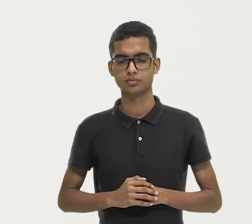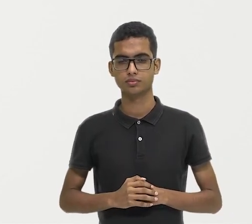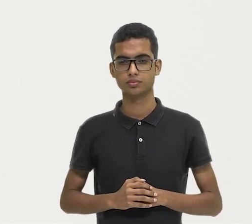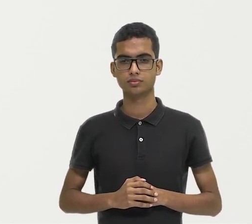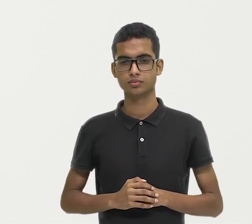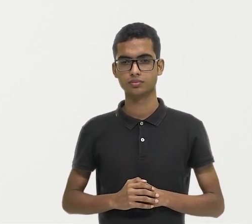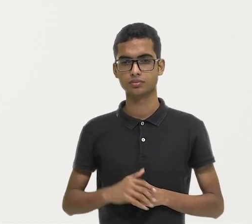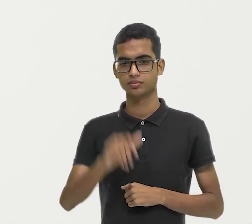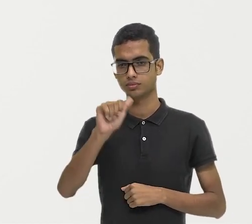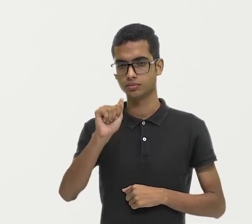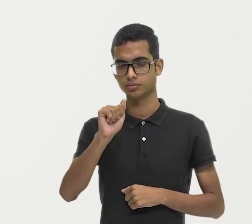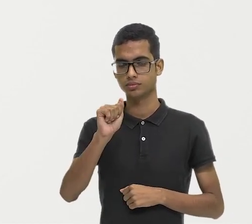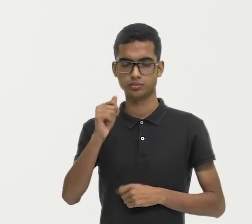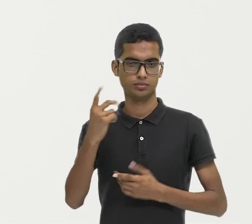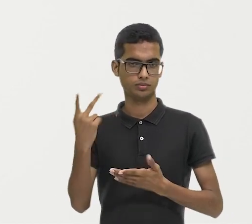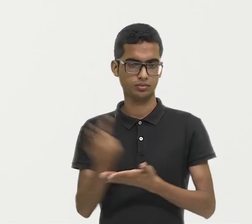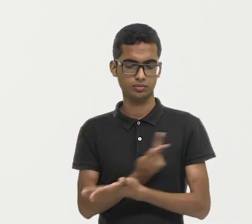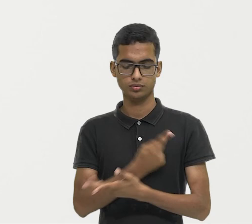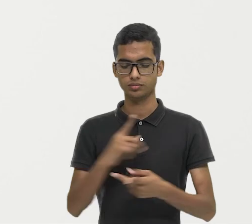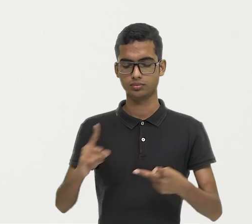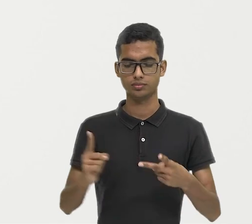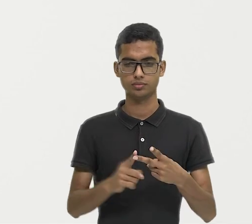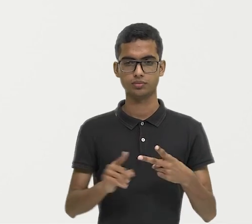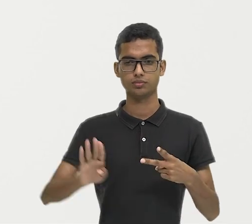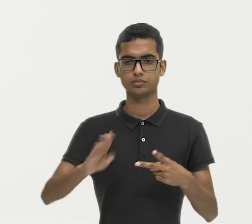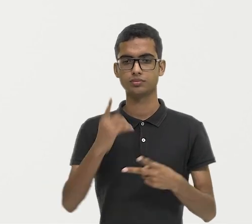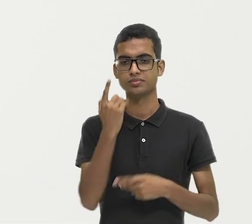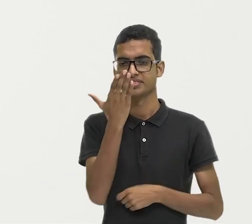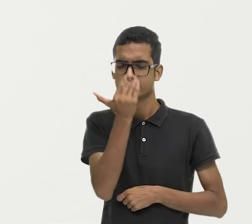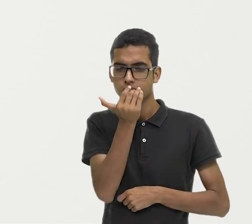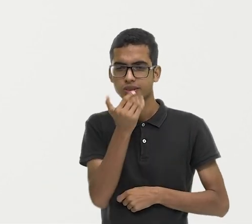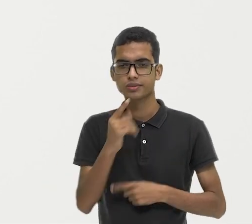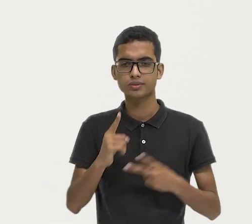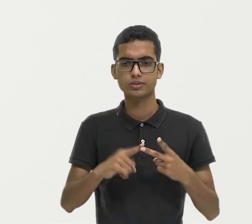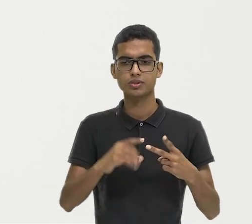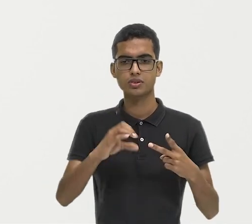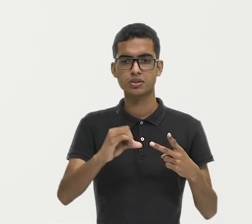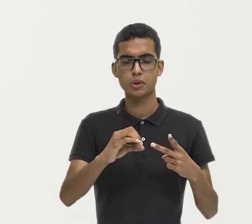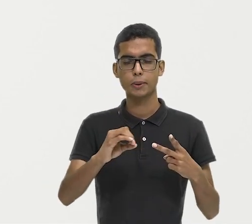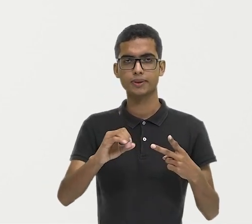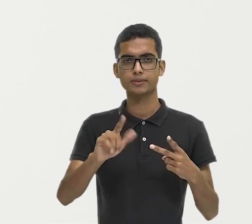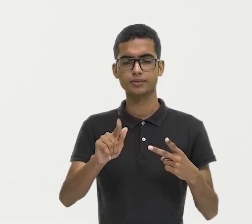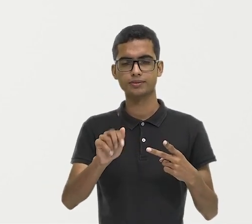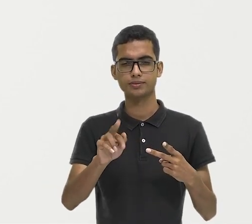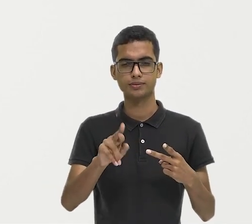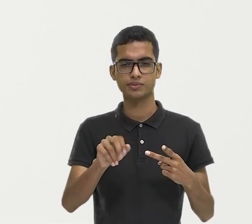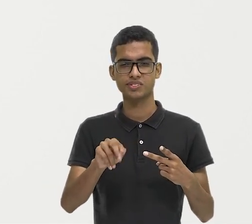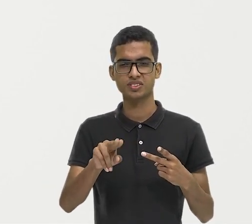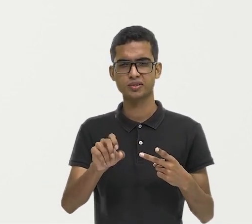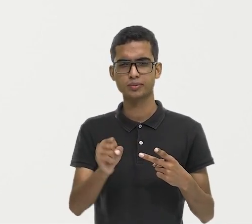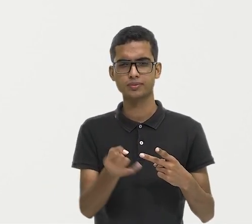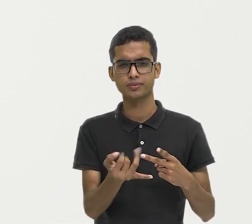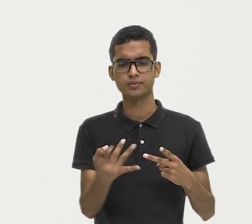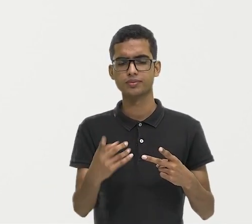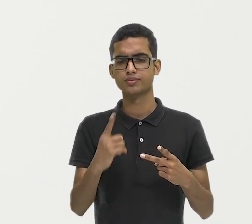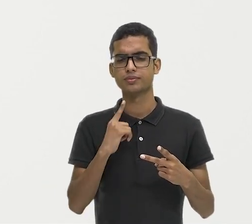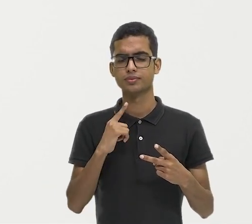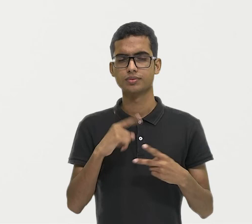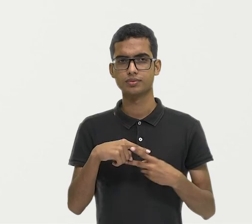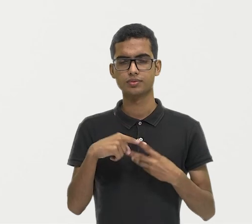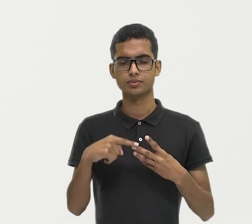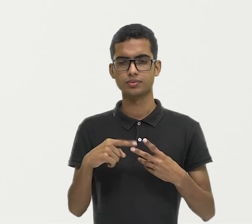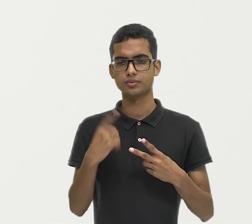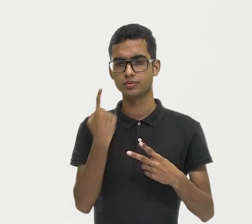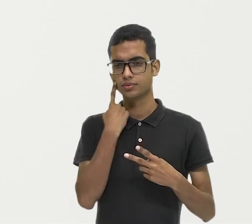é 200, esquece, não é. Alimentos, 90 graus. 90 graus é a